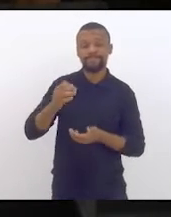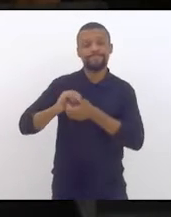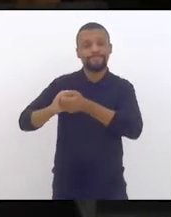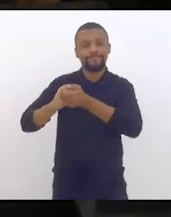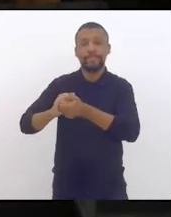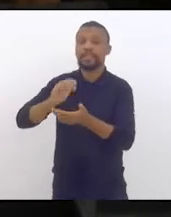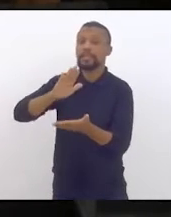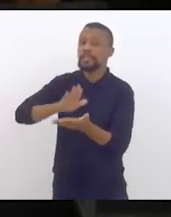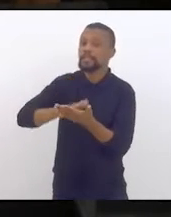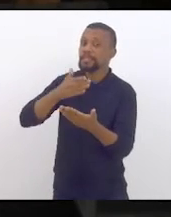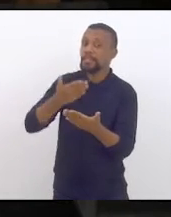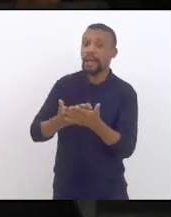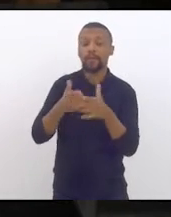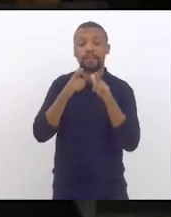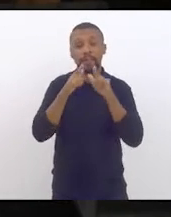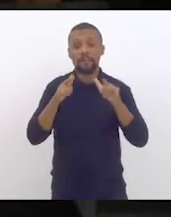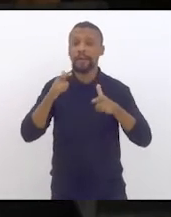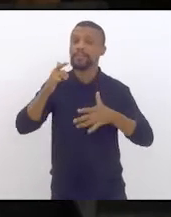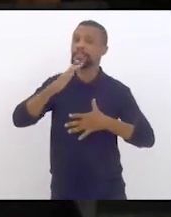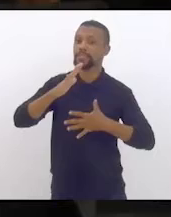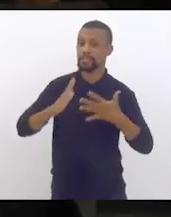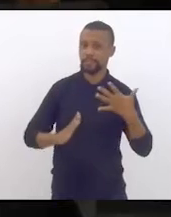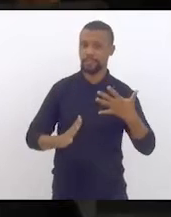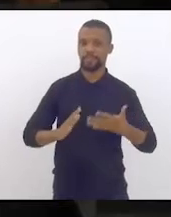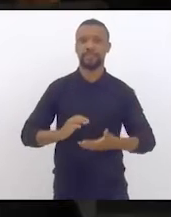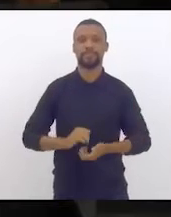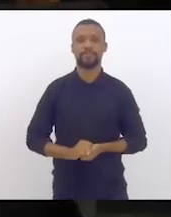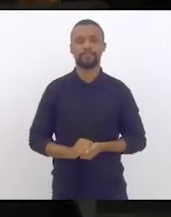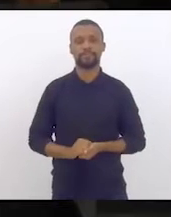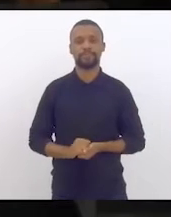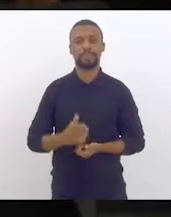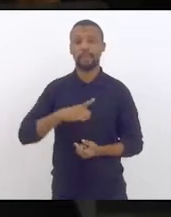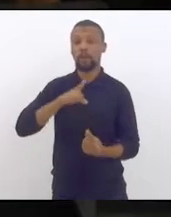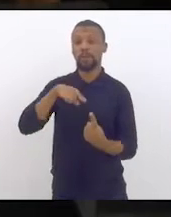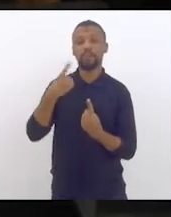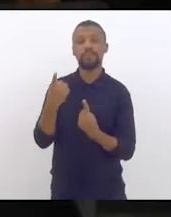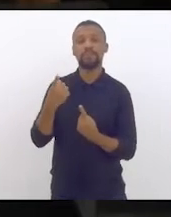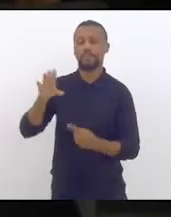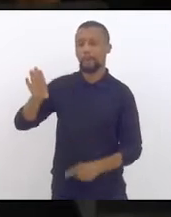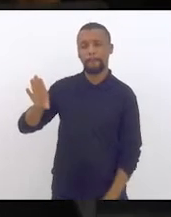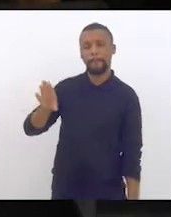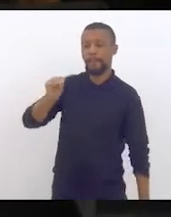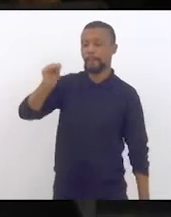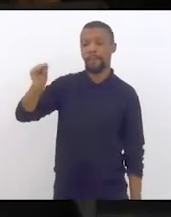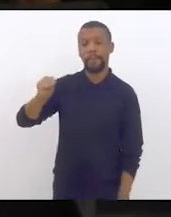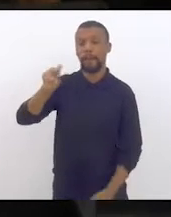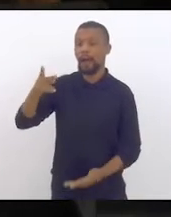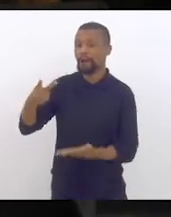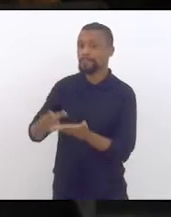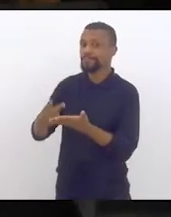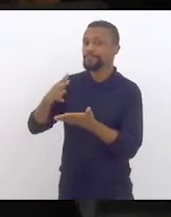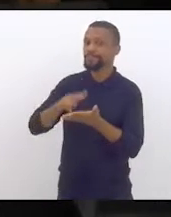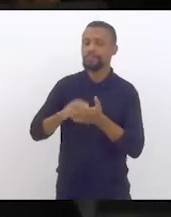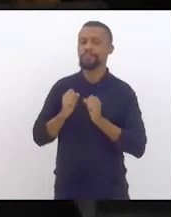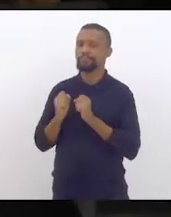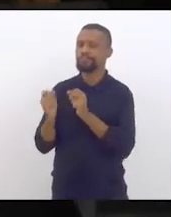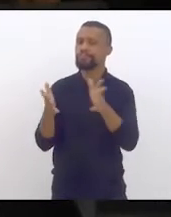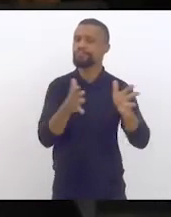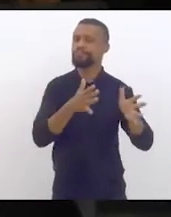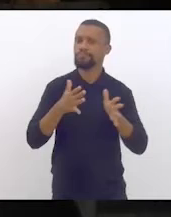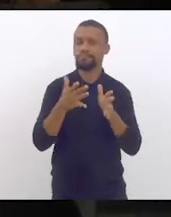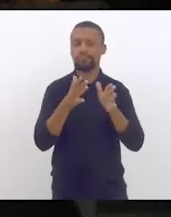da linguagem de libras que leva a nossa voz aos